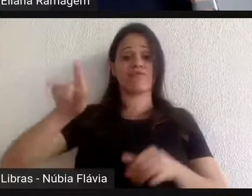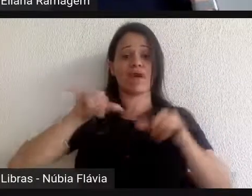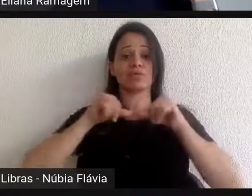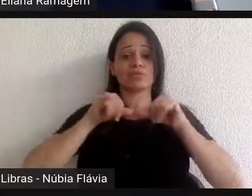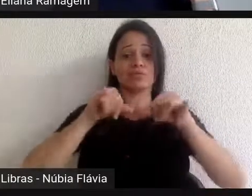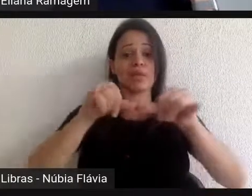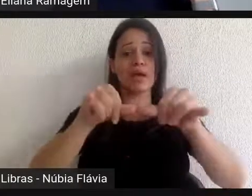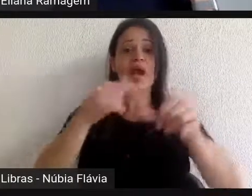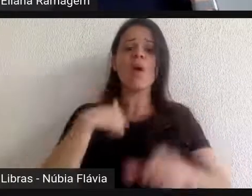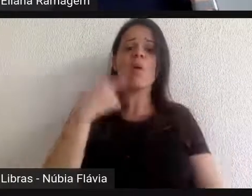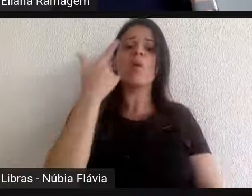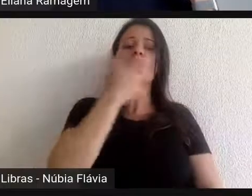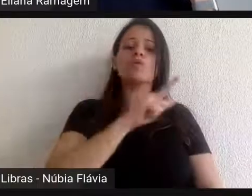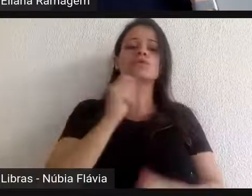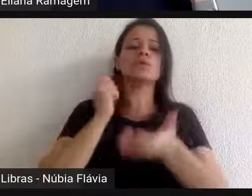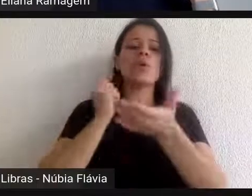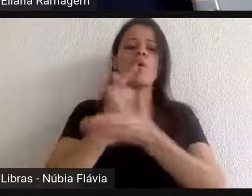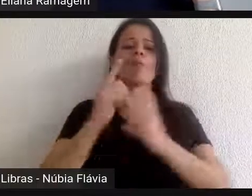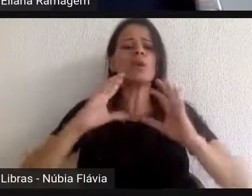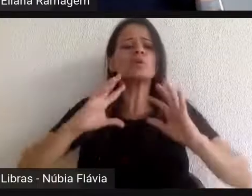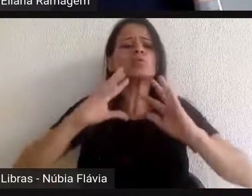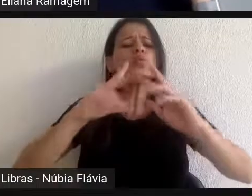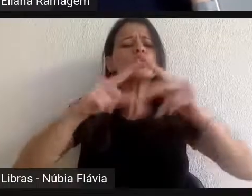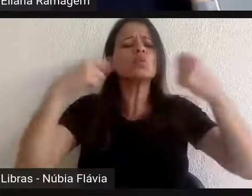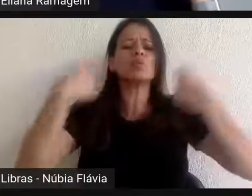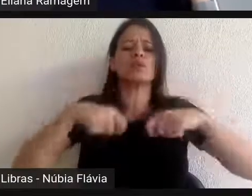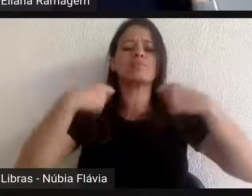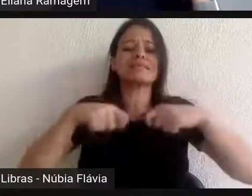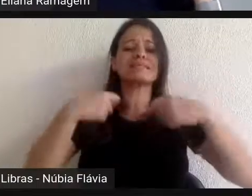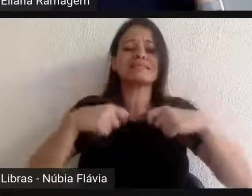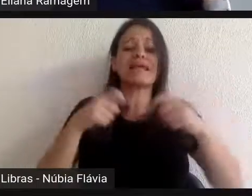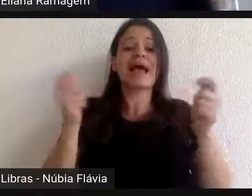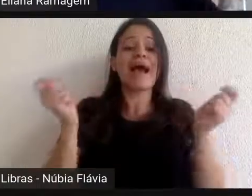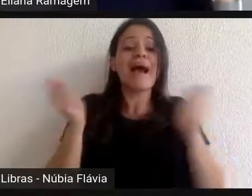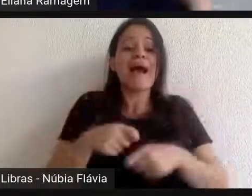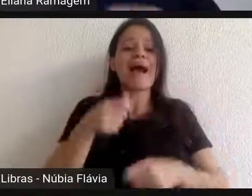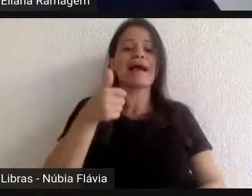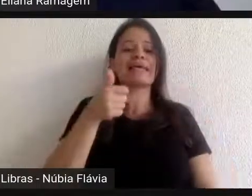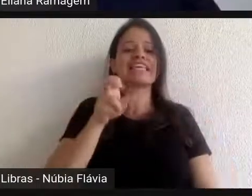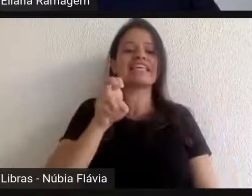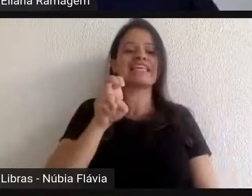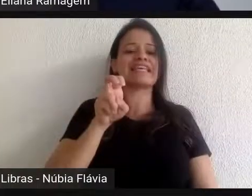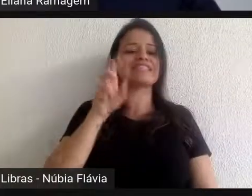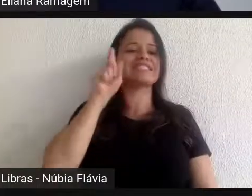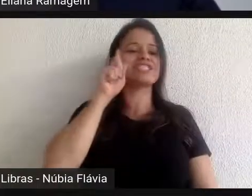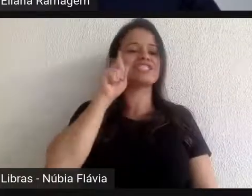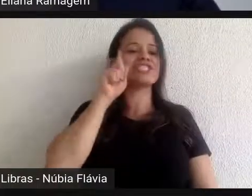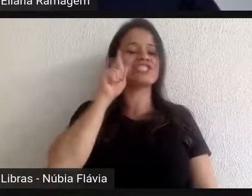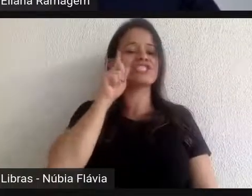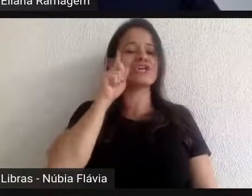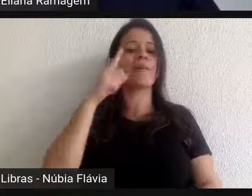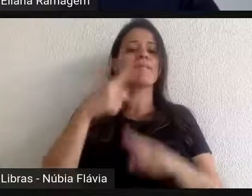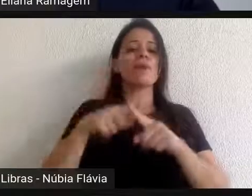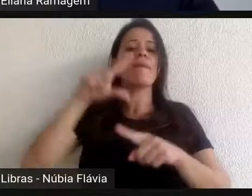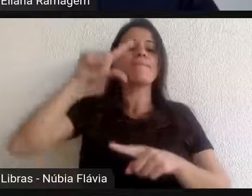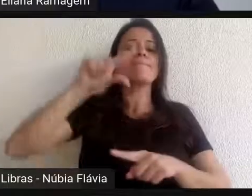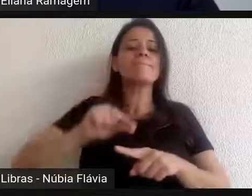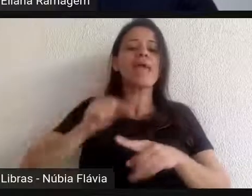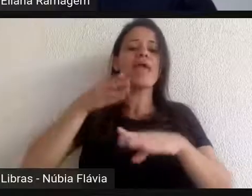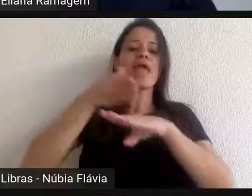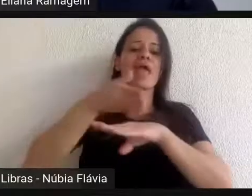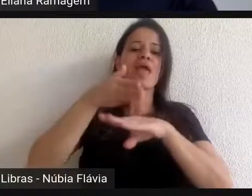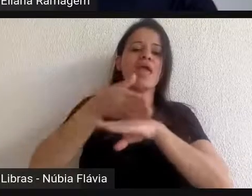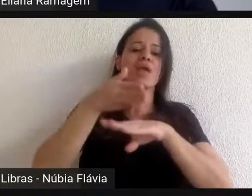consigo comprar tudo aquilo que precisa para os próximos 15 dias. E aí eu consigo reduzir a frequência com que eu saio